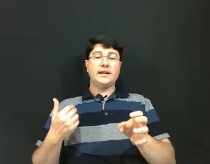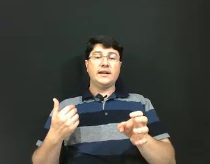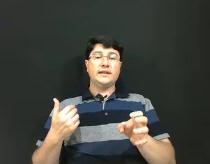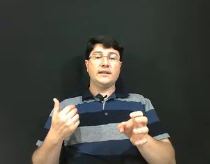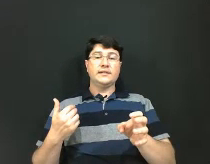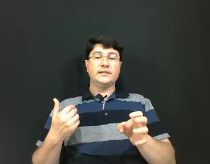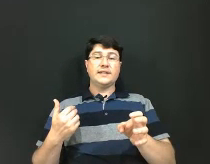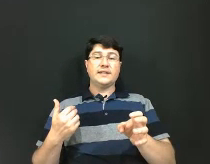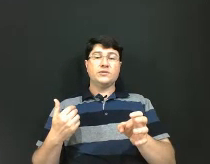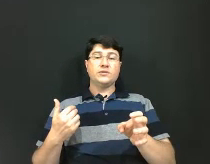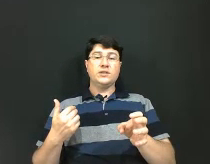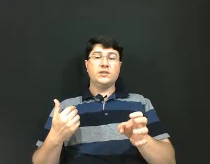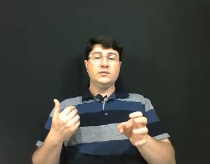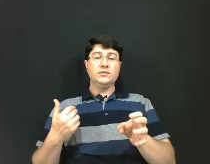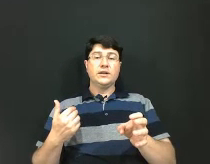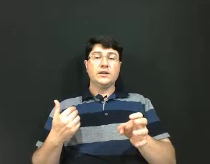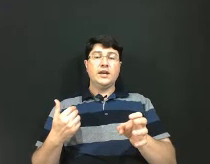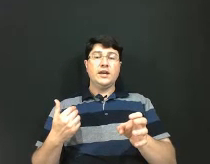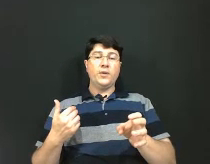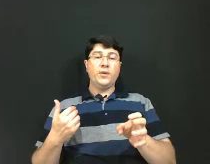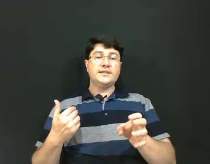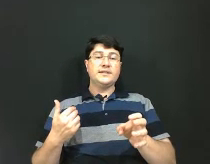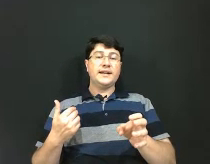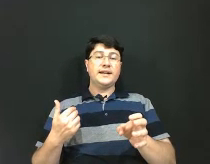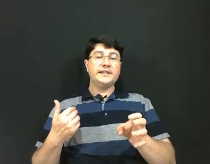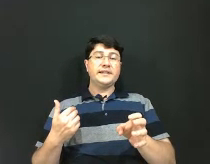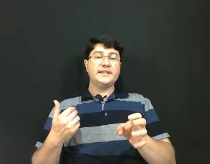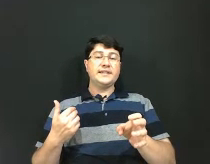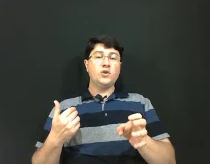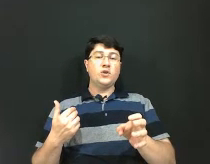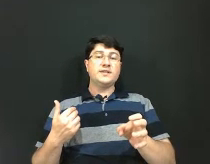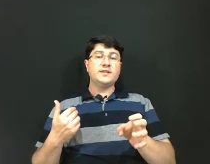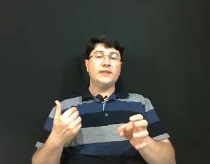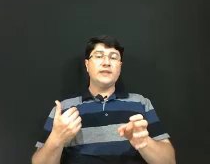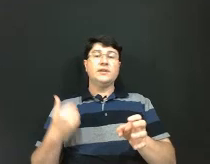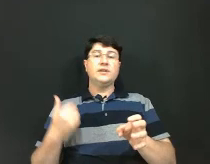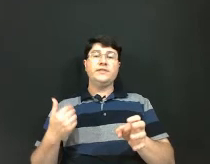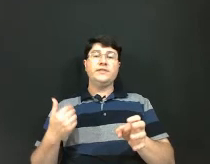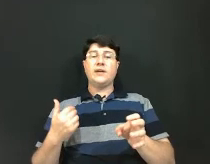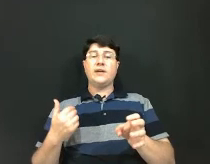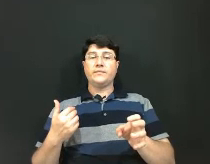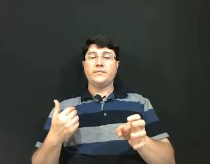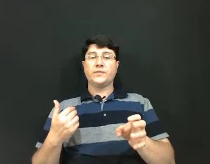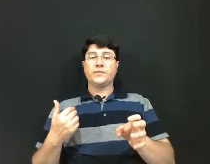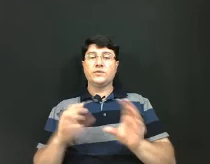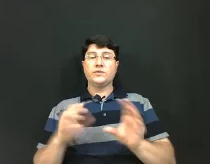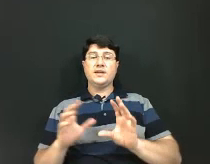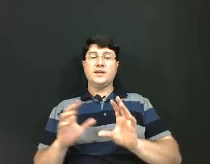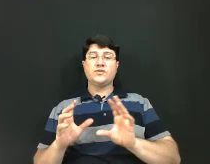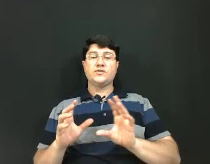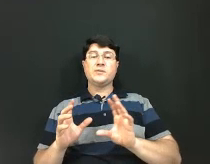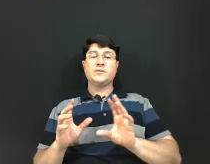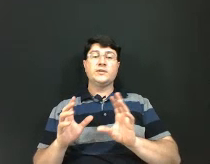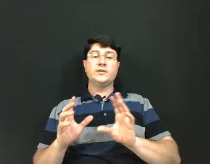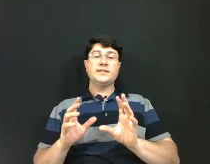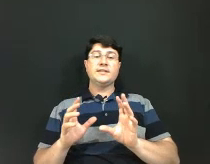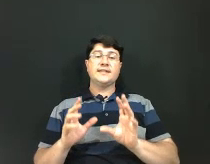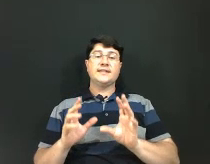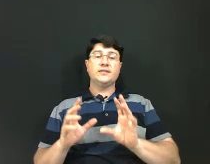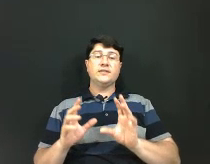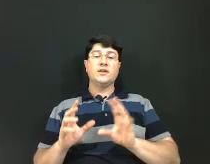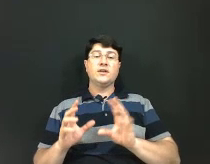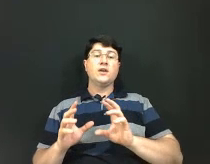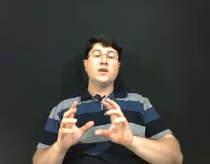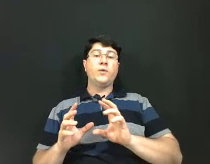inicial está contido e pode ser caracterizado como estado não final. Ou seja, os verbos de